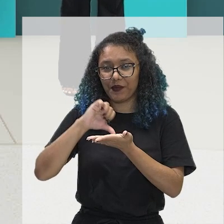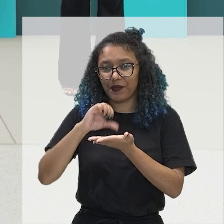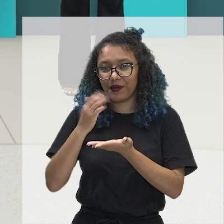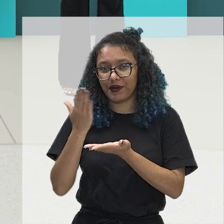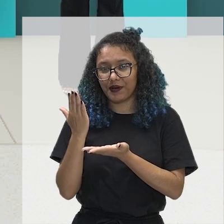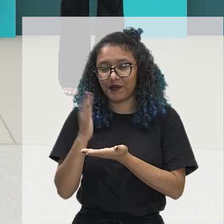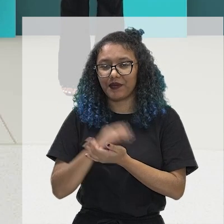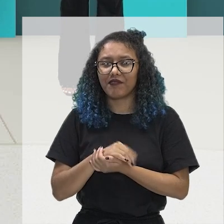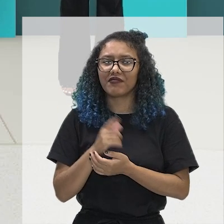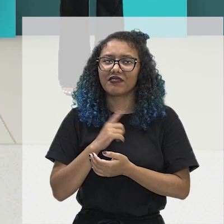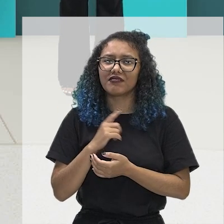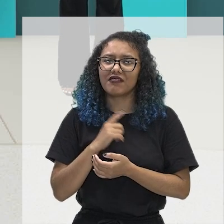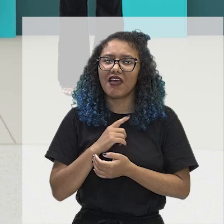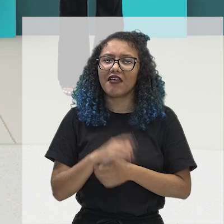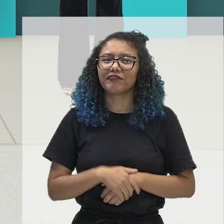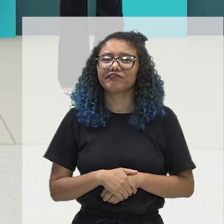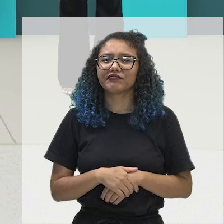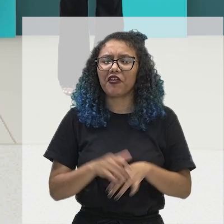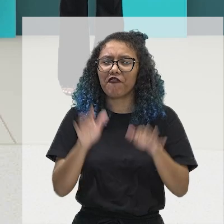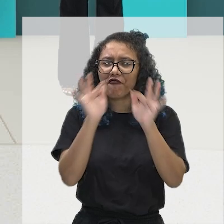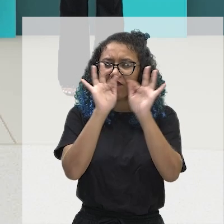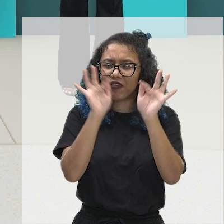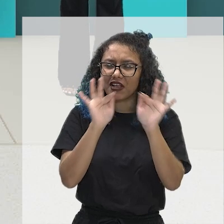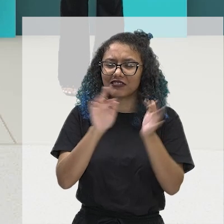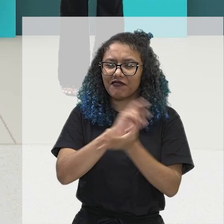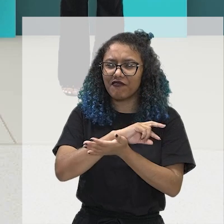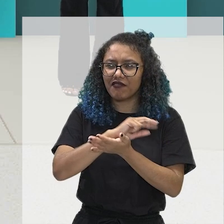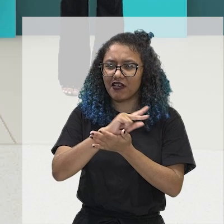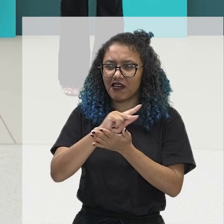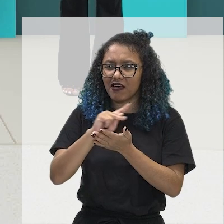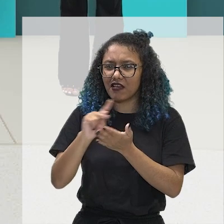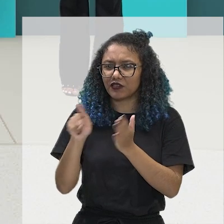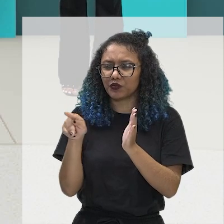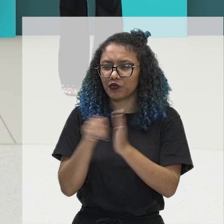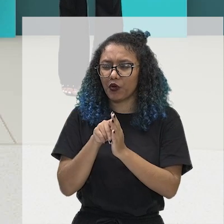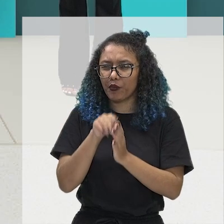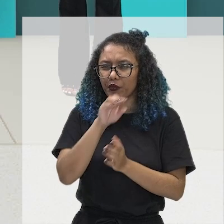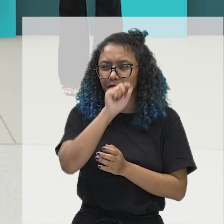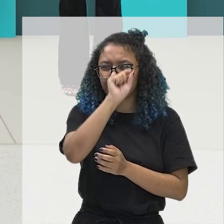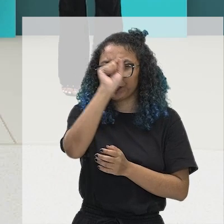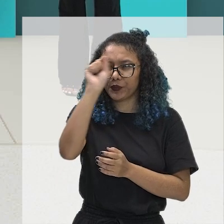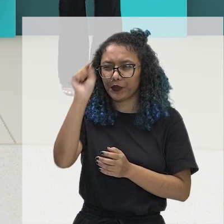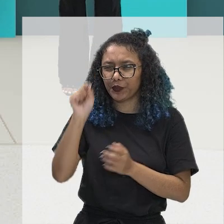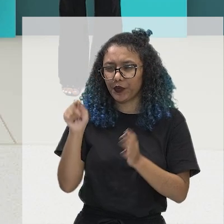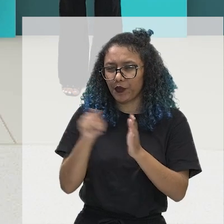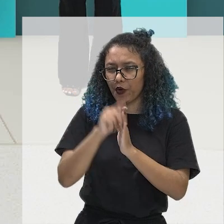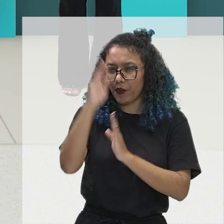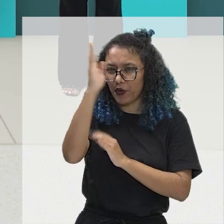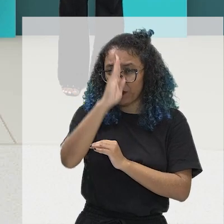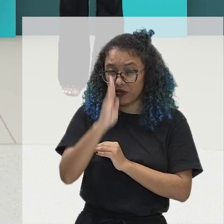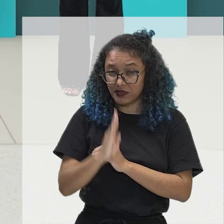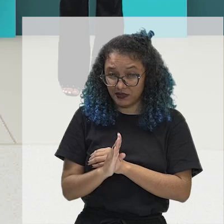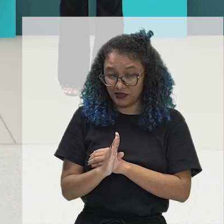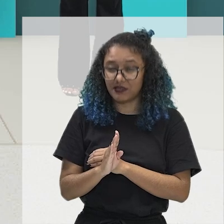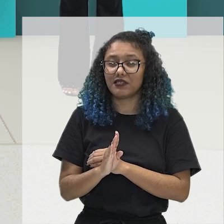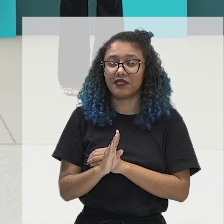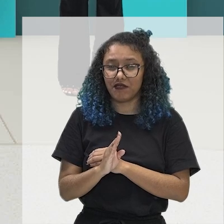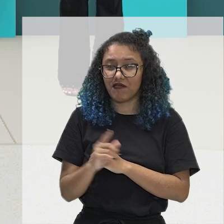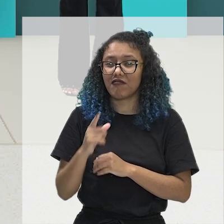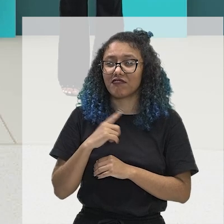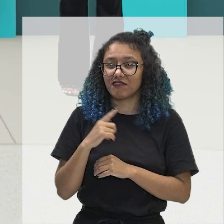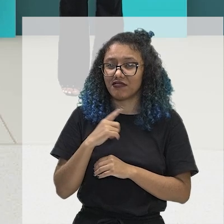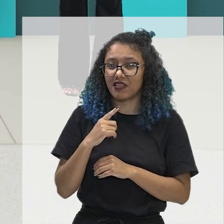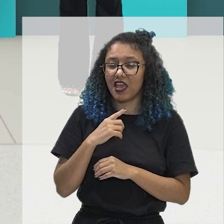né? Com várias expressões aí de vários lugares do nosso país,